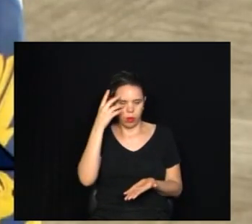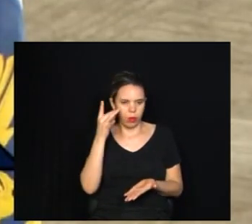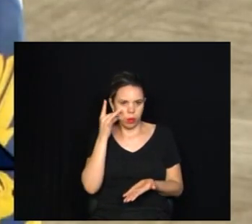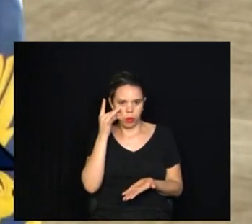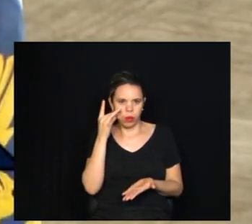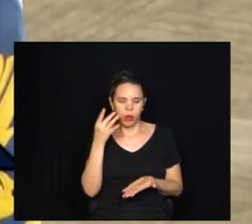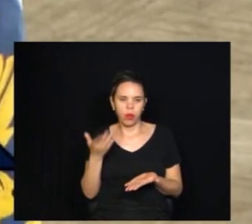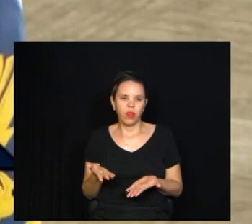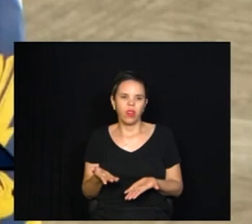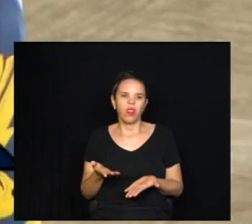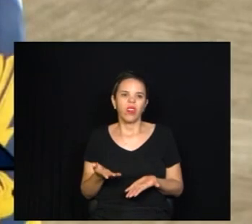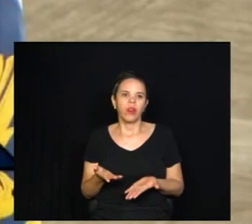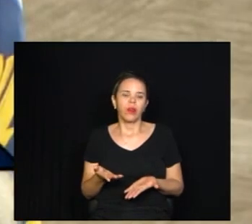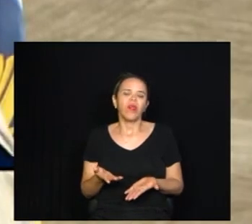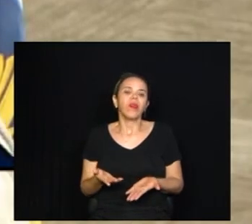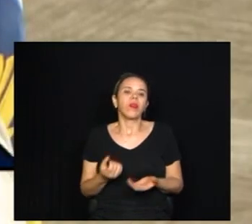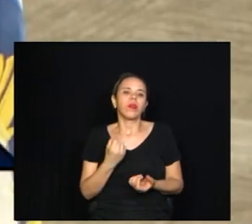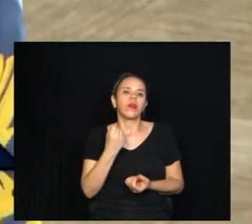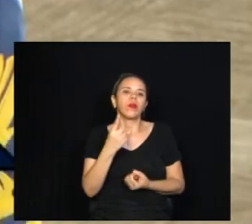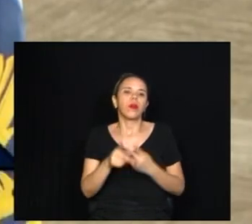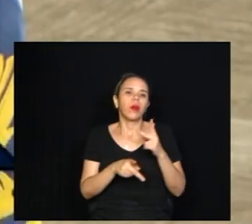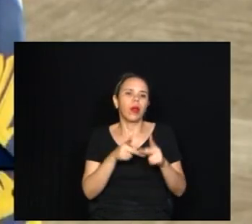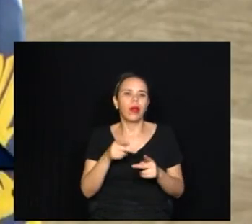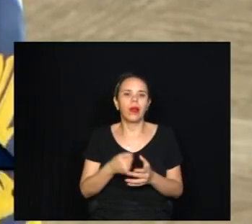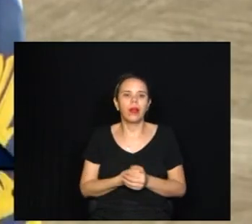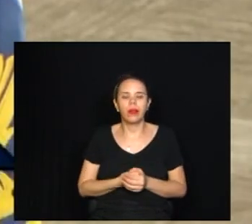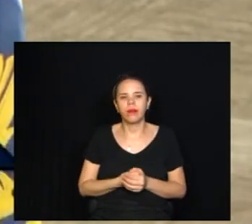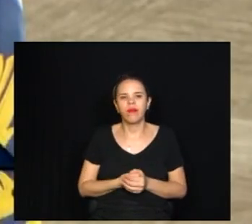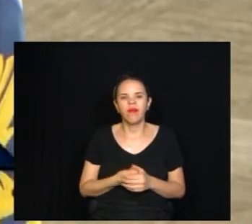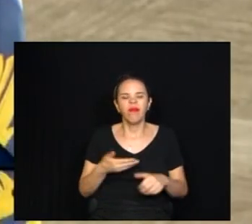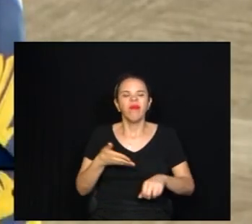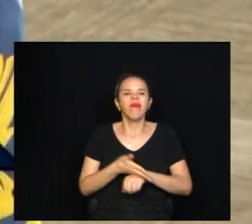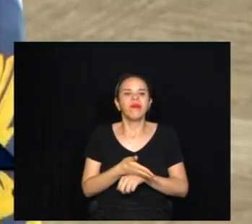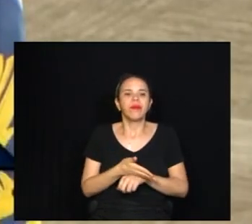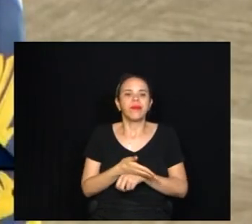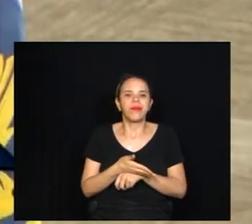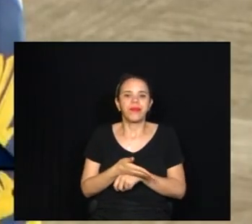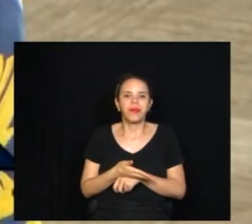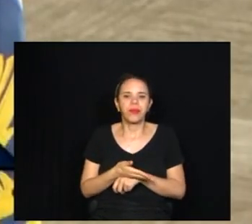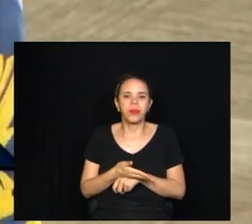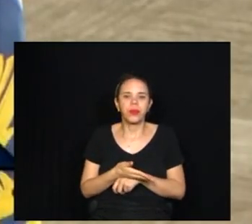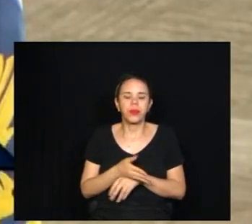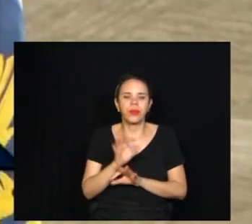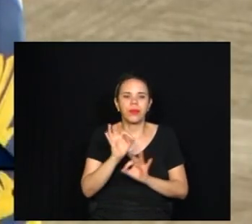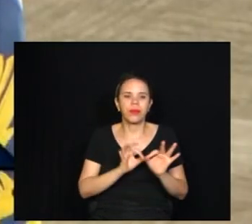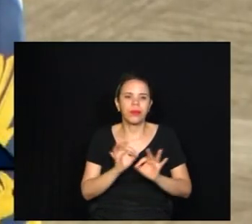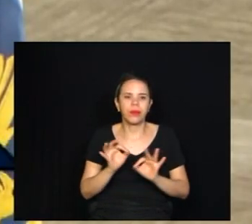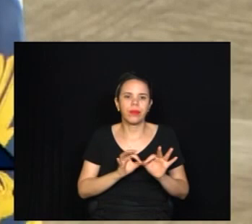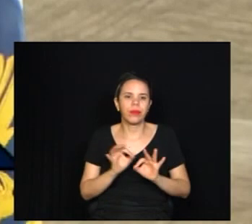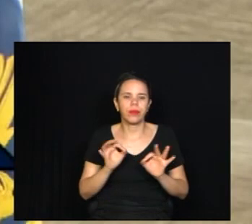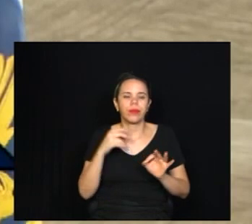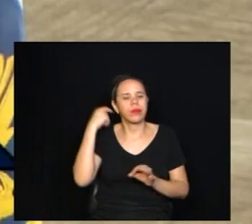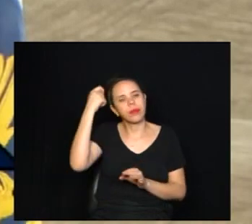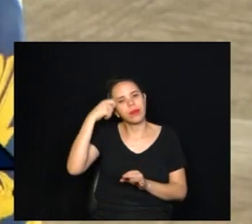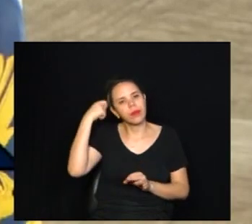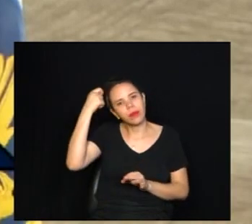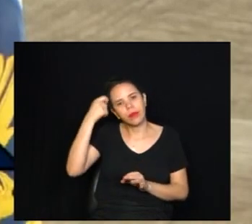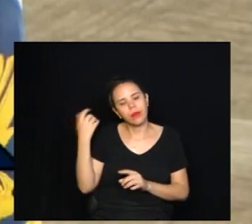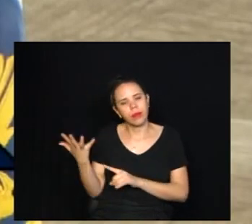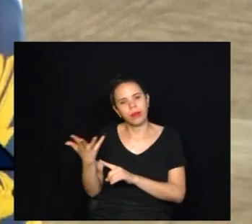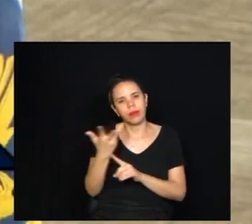Presente, que vai premiar aí algumas pessoas que estão envolvidas na produção de arte e também